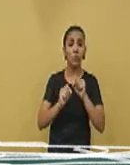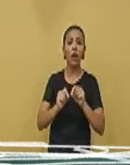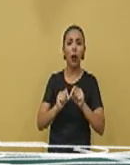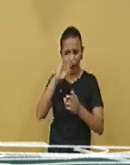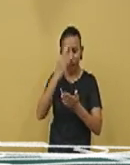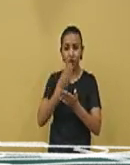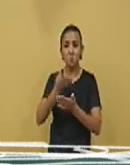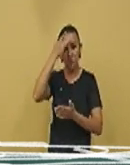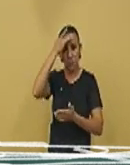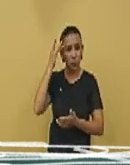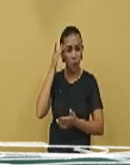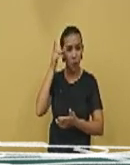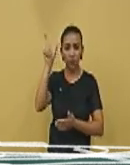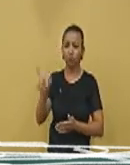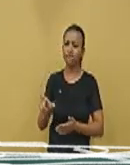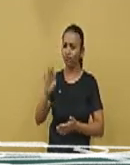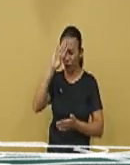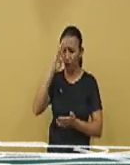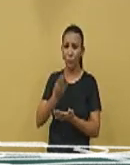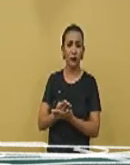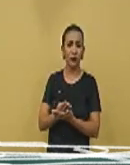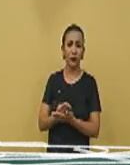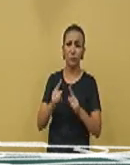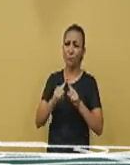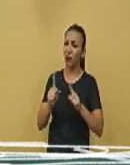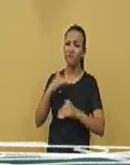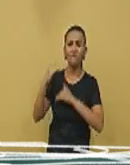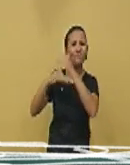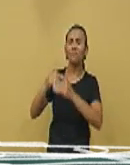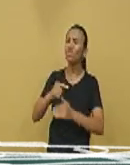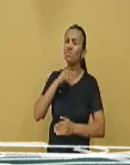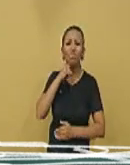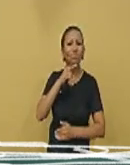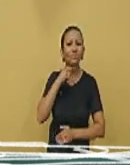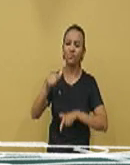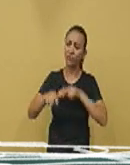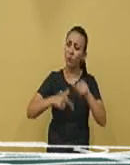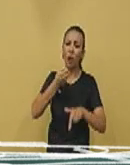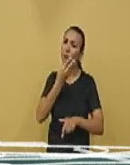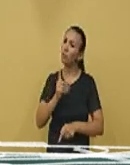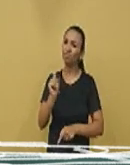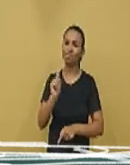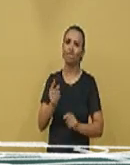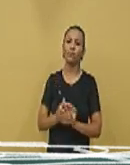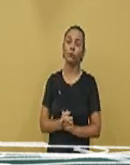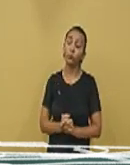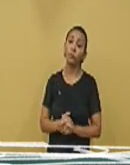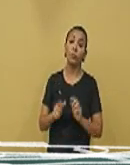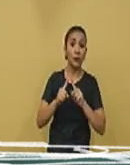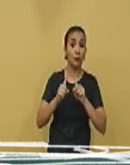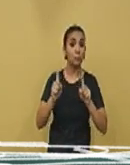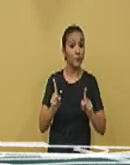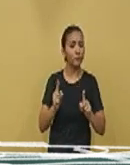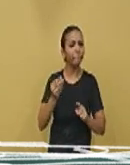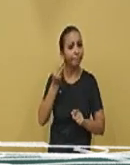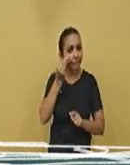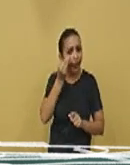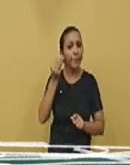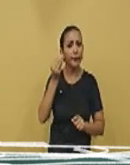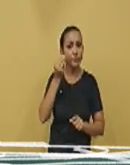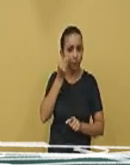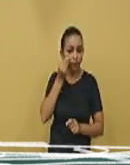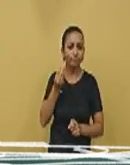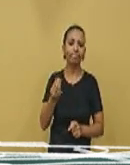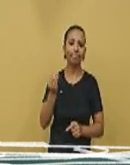que são de confiança, mas não desenvolvem bem o trabalho, né? Mas a gente tenta, né? A